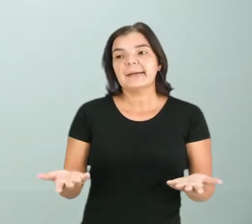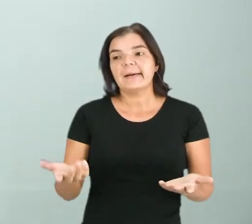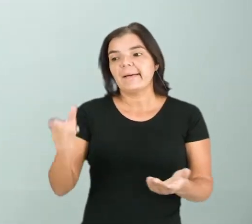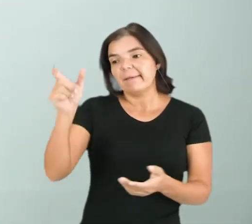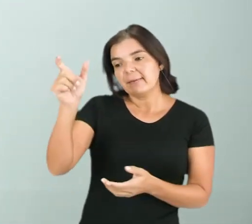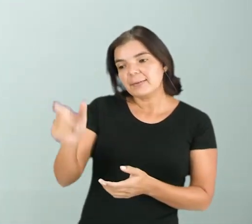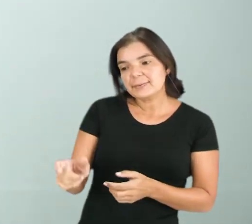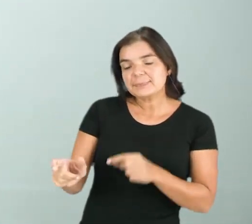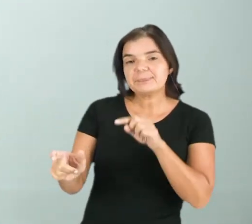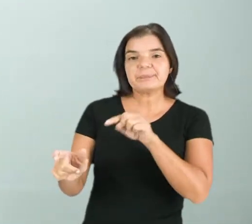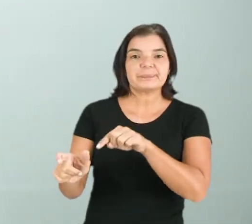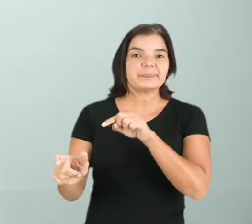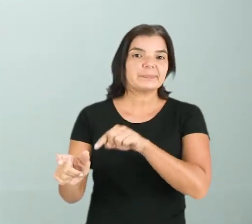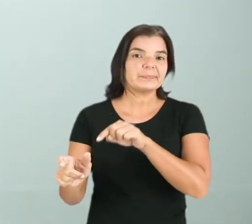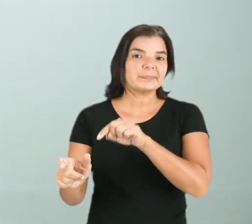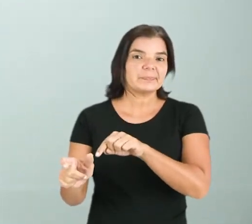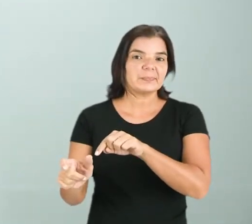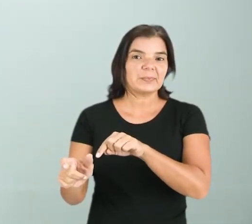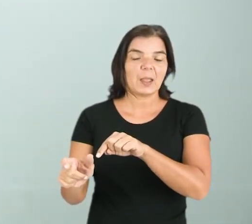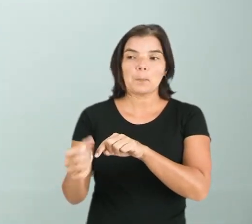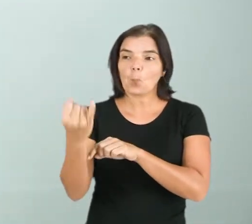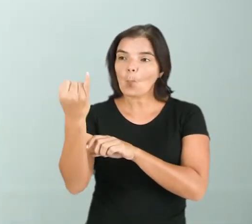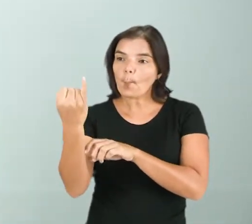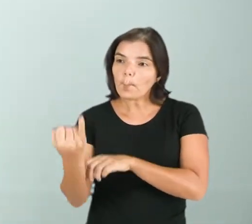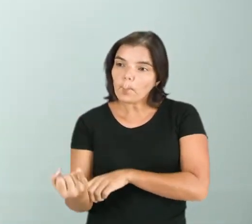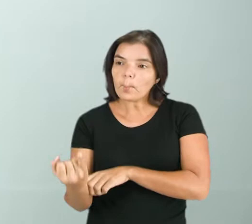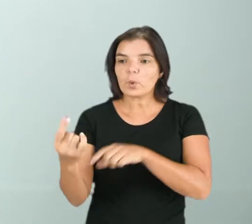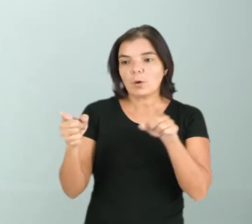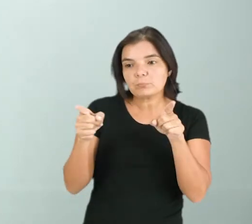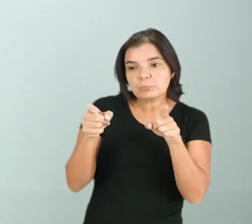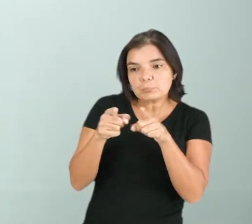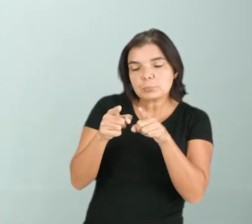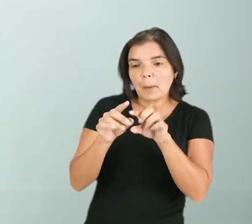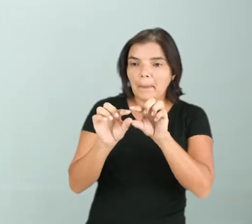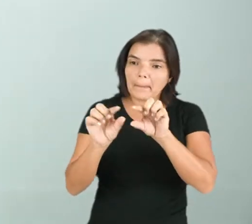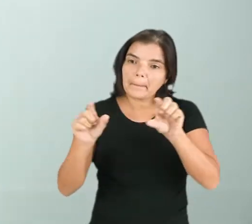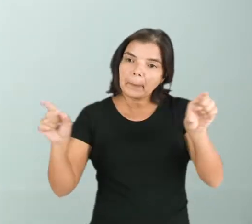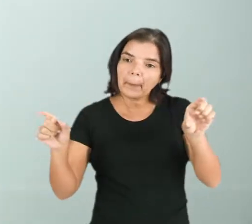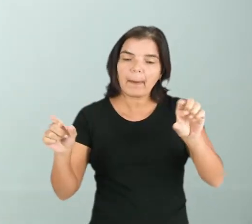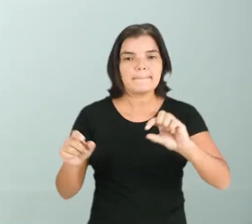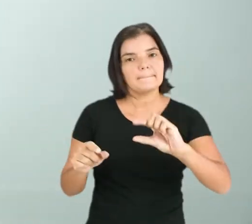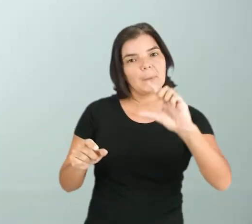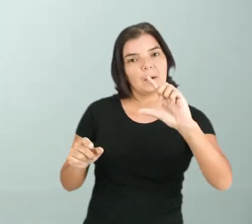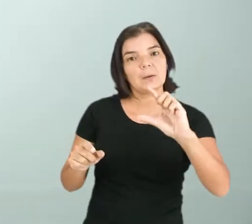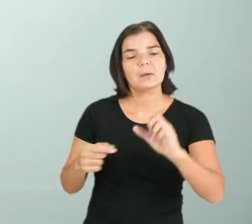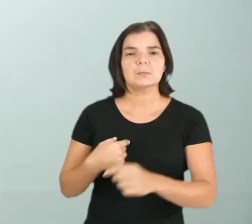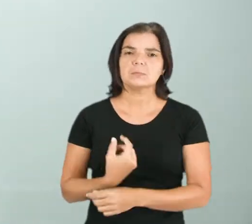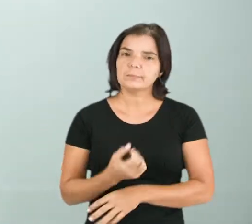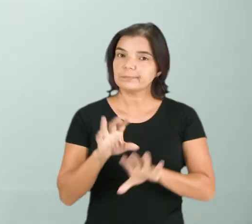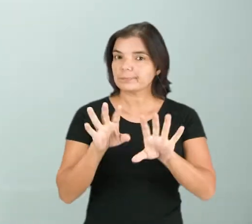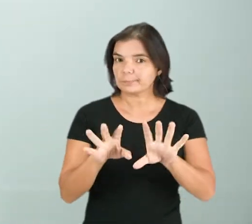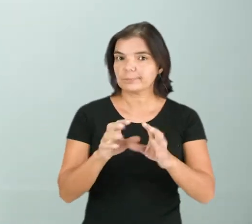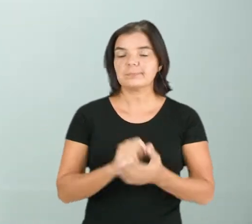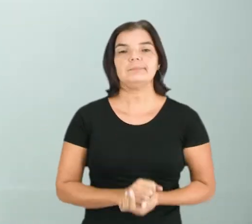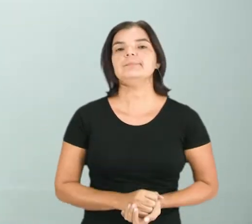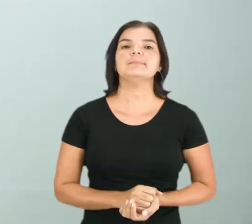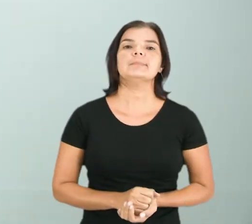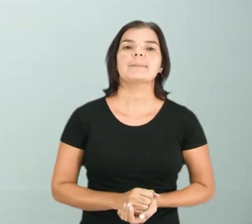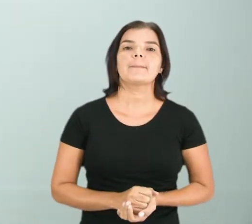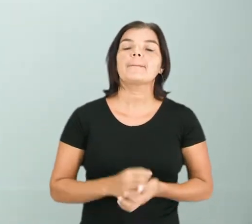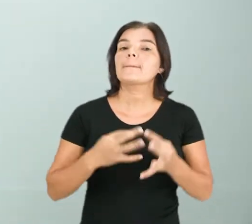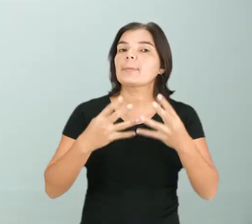fulano isso aqui é mais fino, mais estreito, mais comprido, mais largo. Você fica nessas situações.